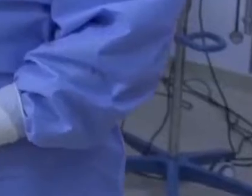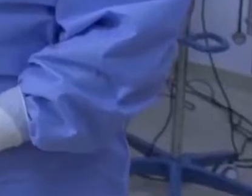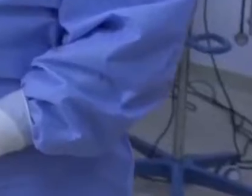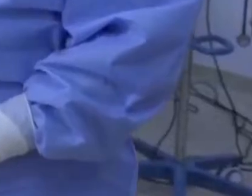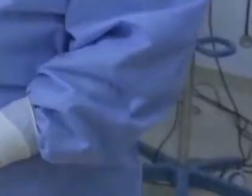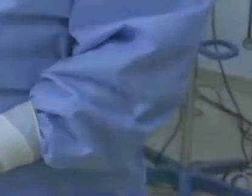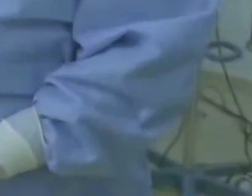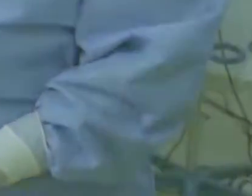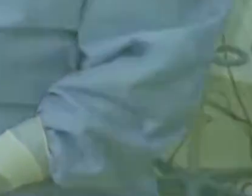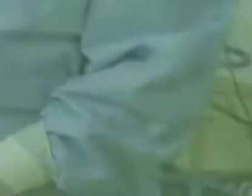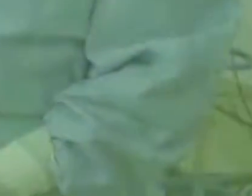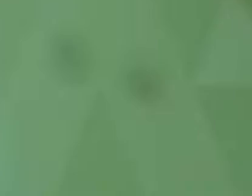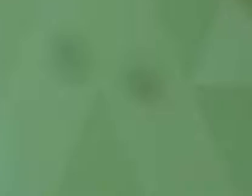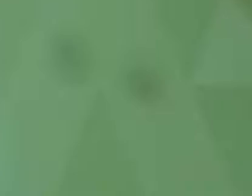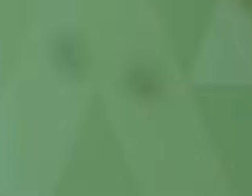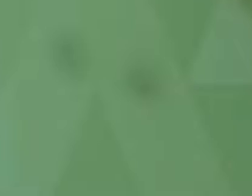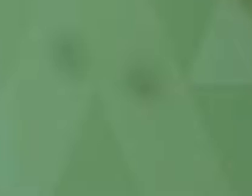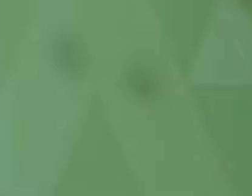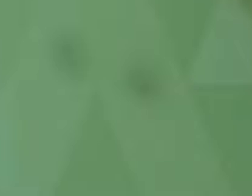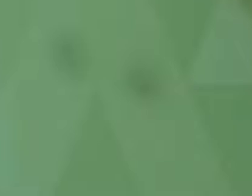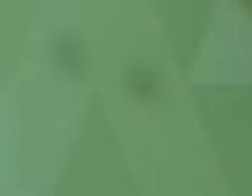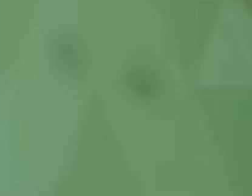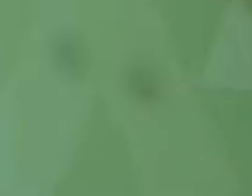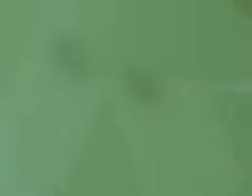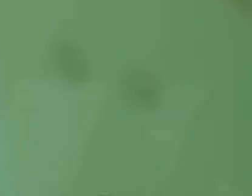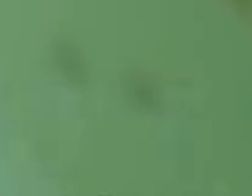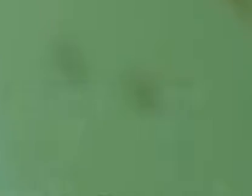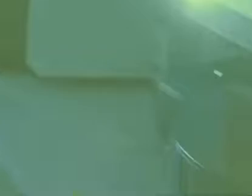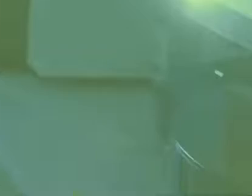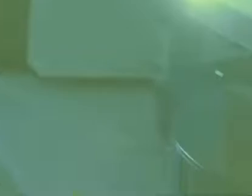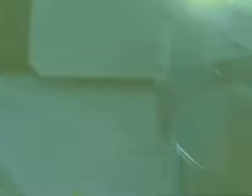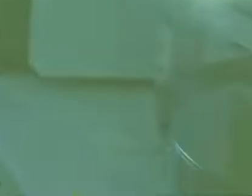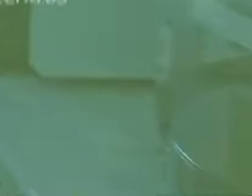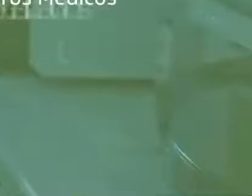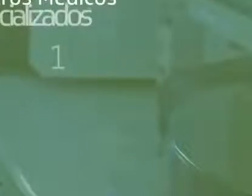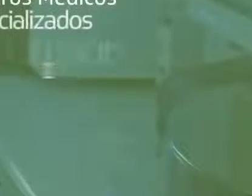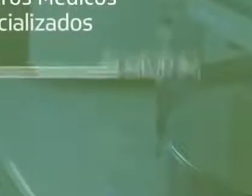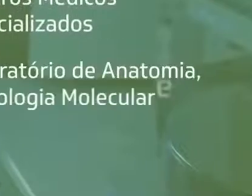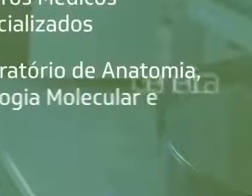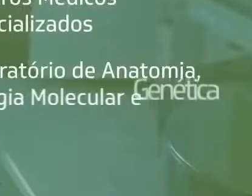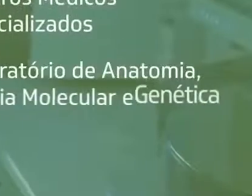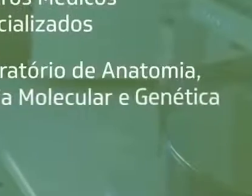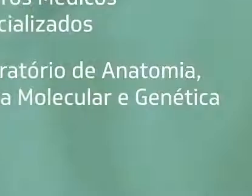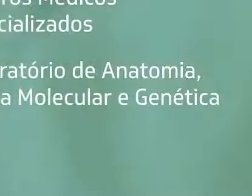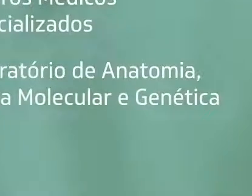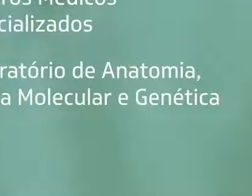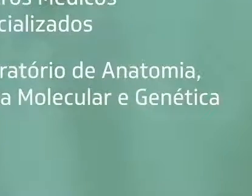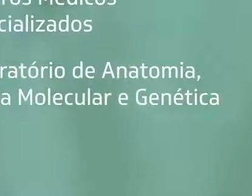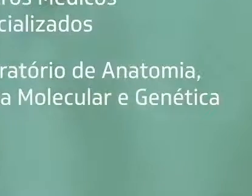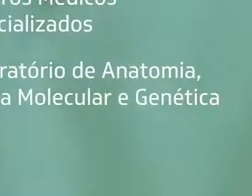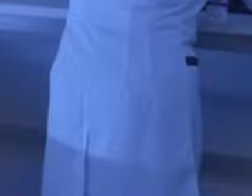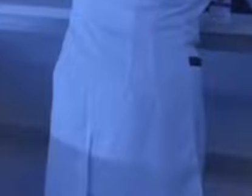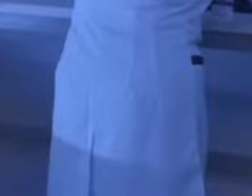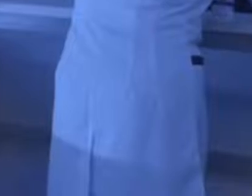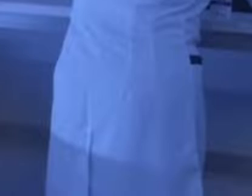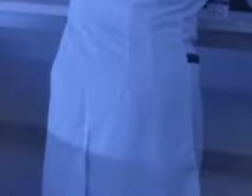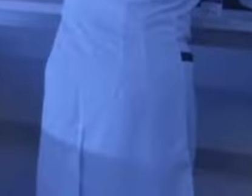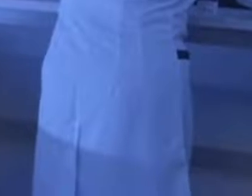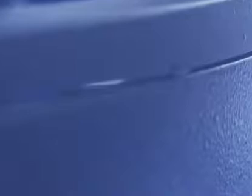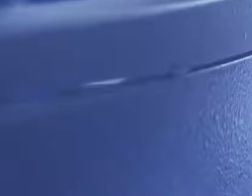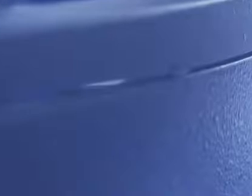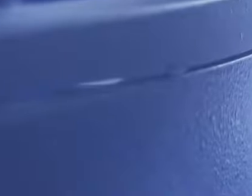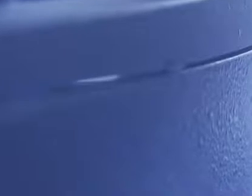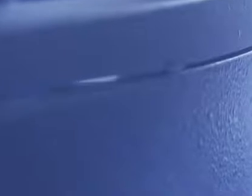do setor de saúde do mundo. Atuamos com excelência em diferentes especialidades e regiões do Brasil, através de uma rede integrada